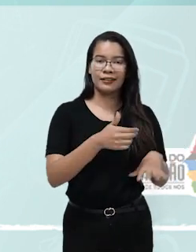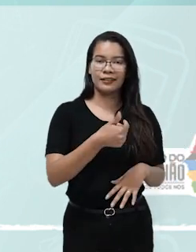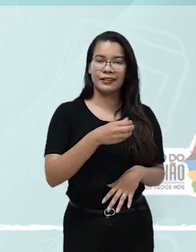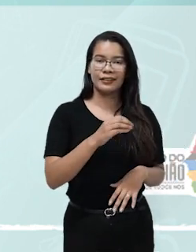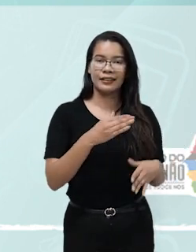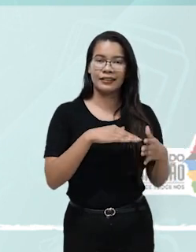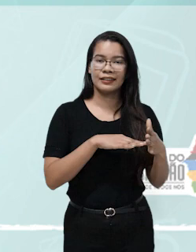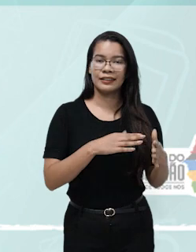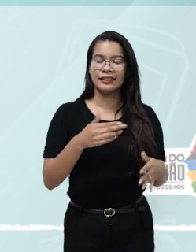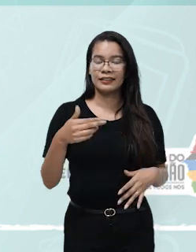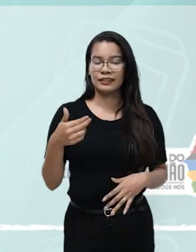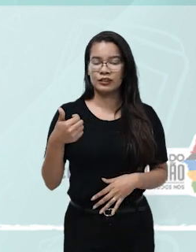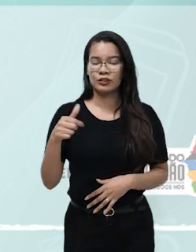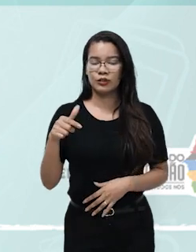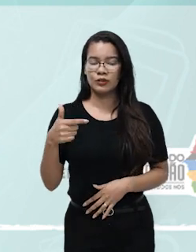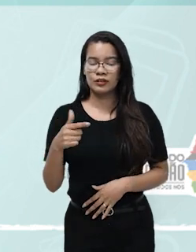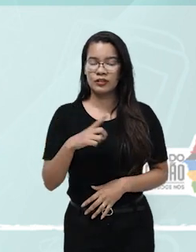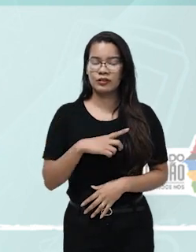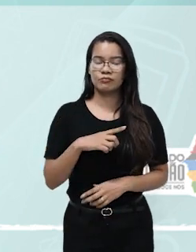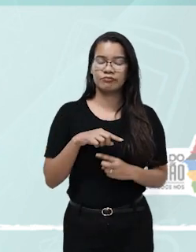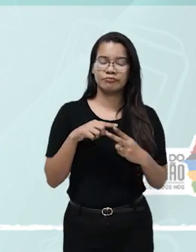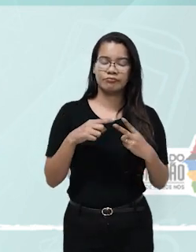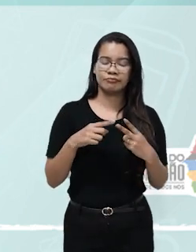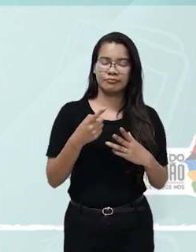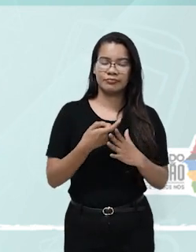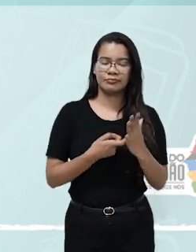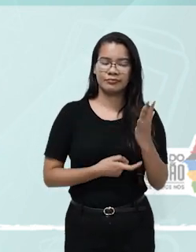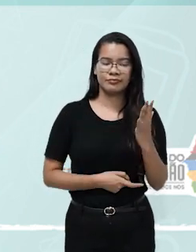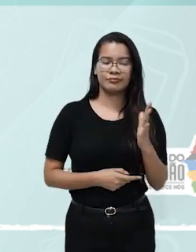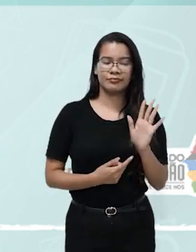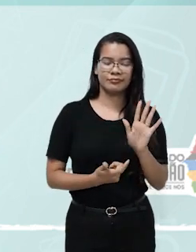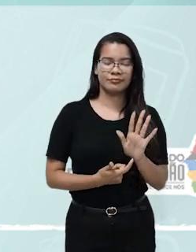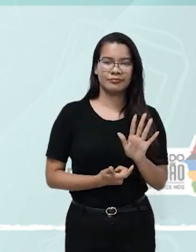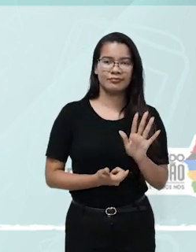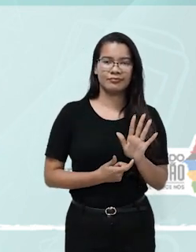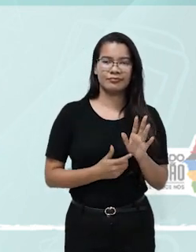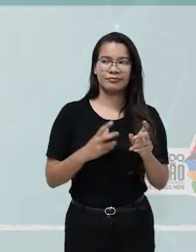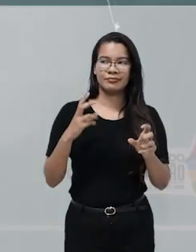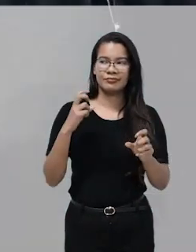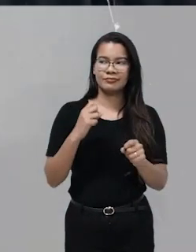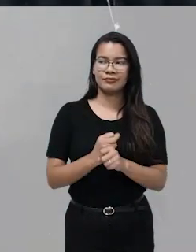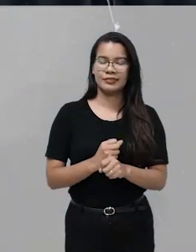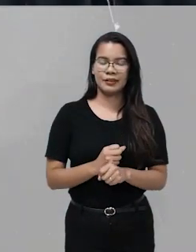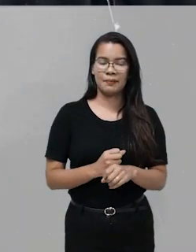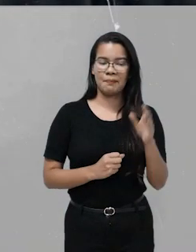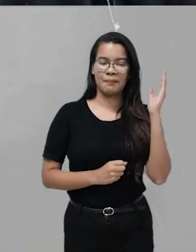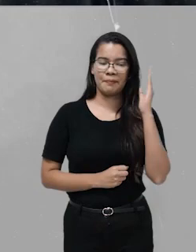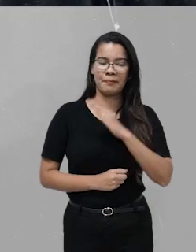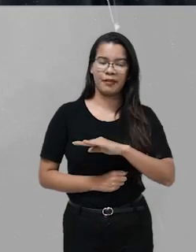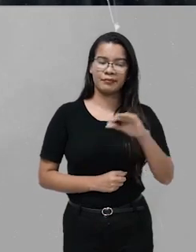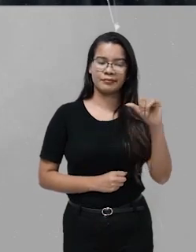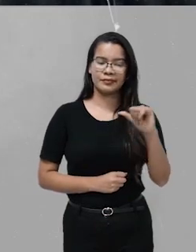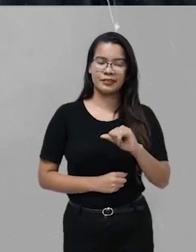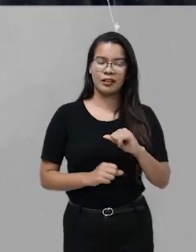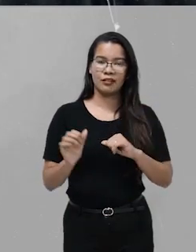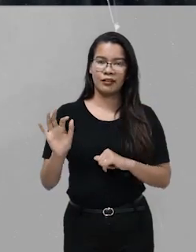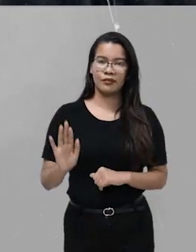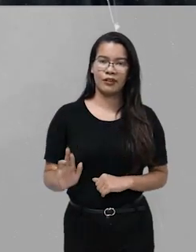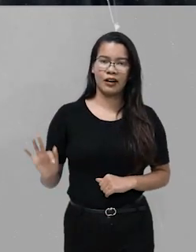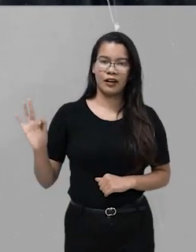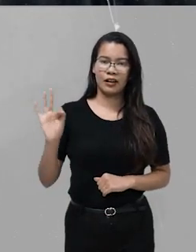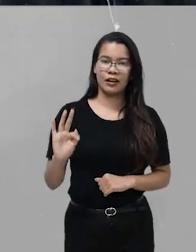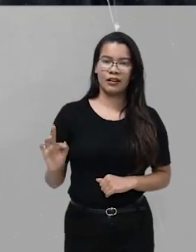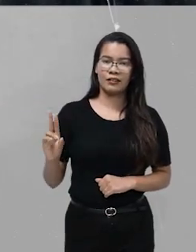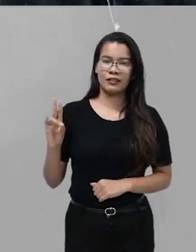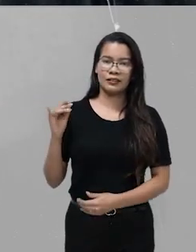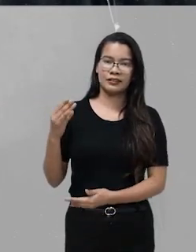tenho 2 textos aqui, tá? Eu mostrei para vocês o resultado ali de má avaliação das universidades. Vai ter